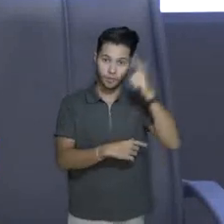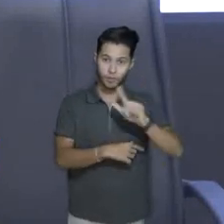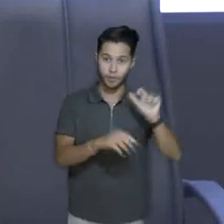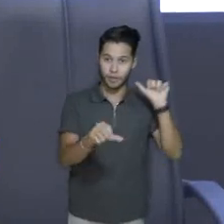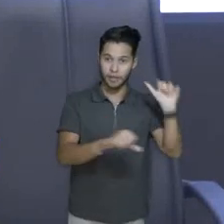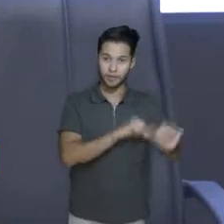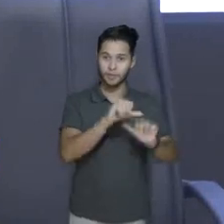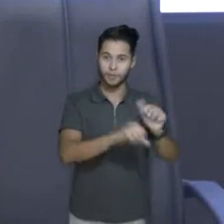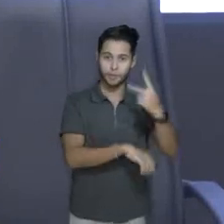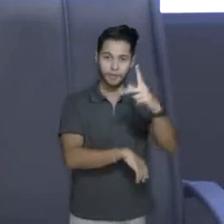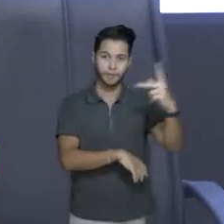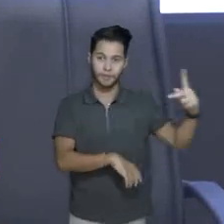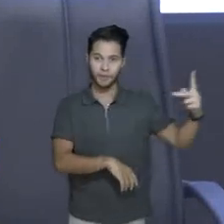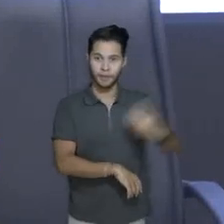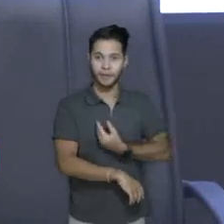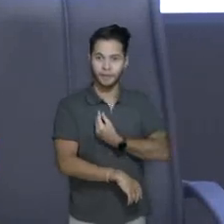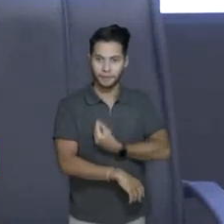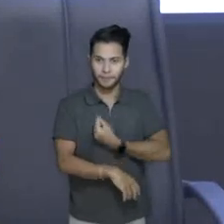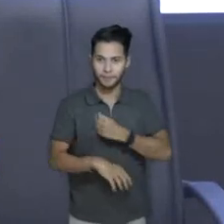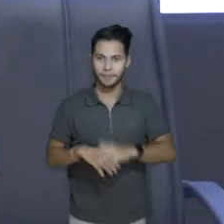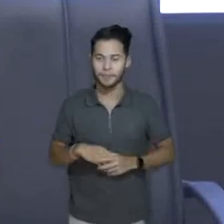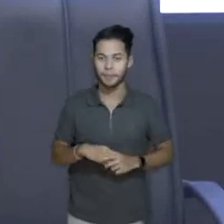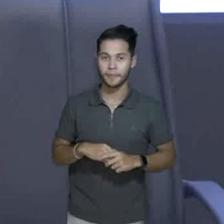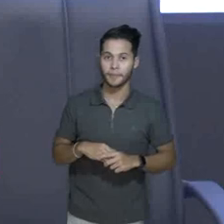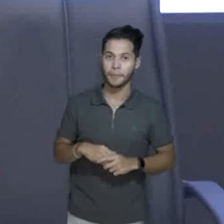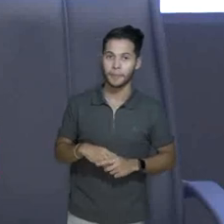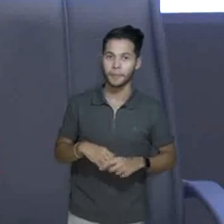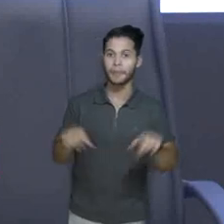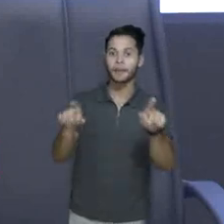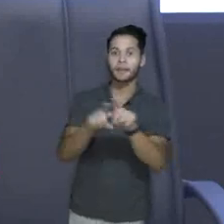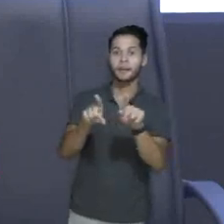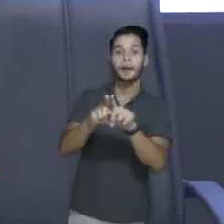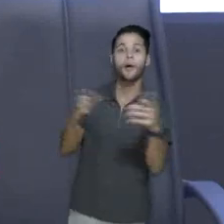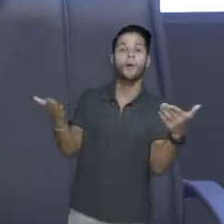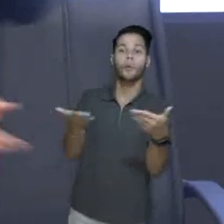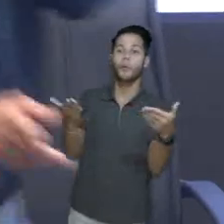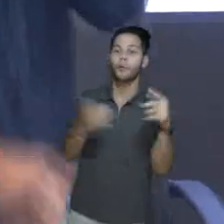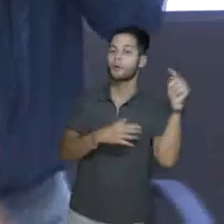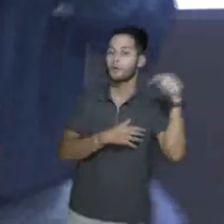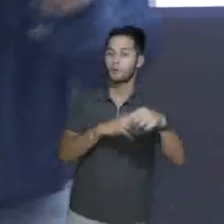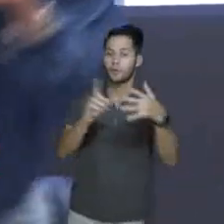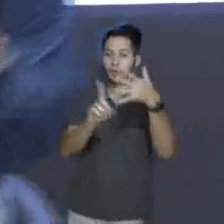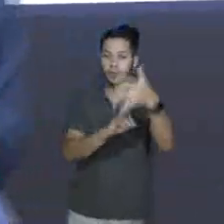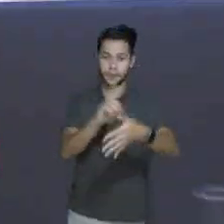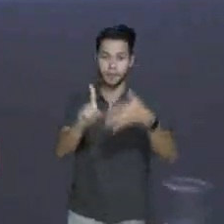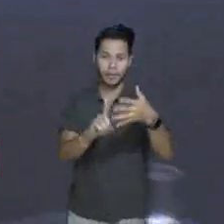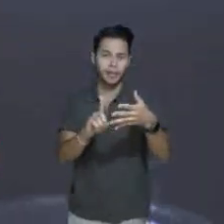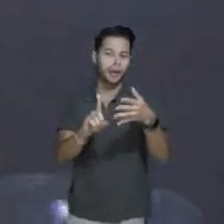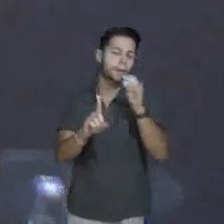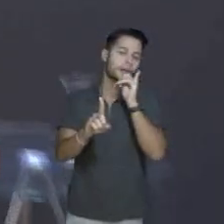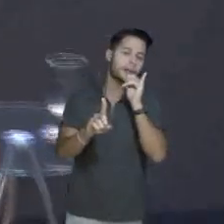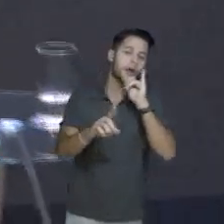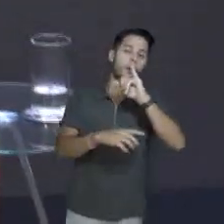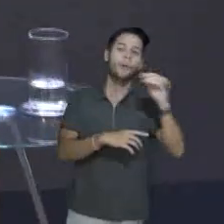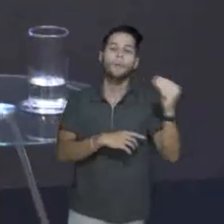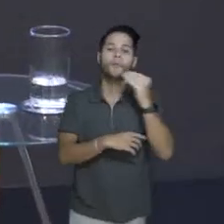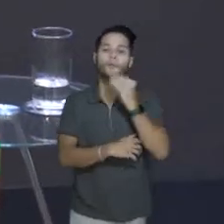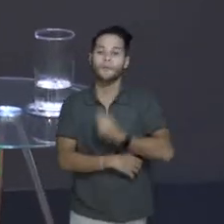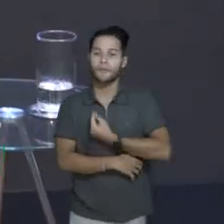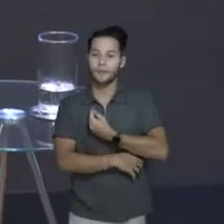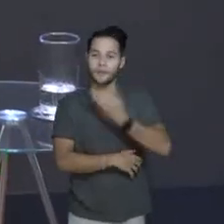alguém e aí vem o que a gente tá falando aqui hoje porque não é só dar oportunidade de vida não é só